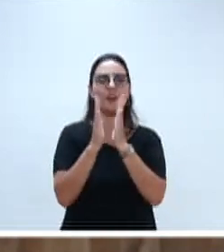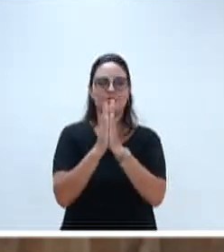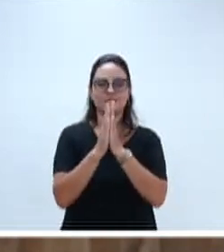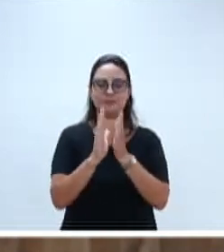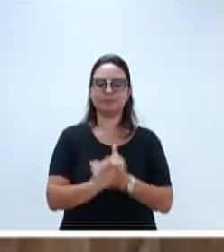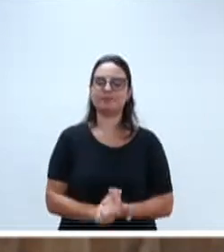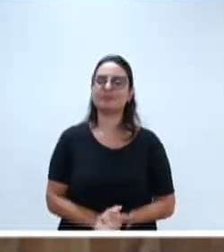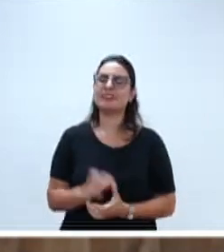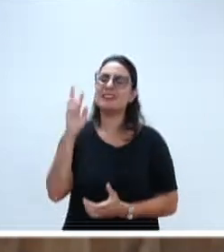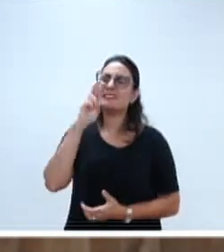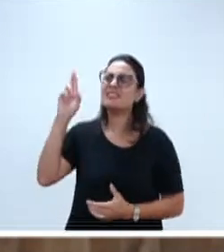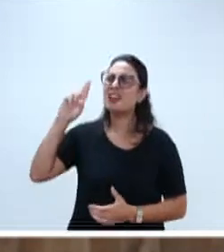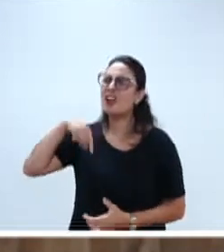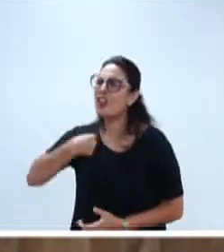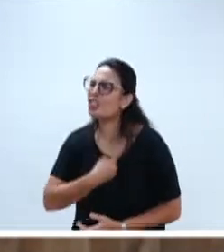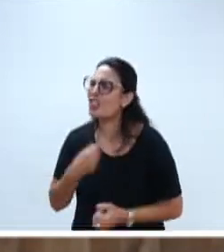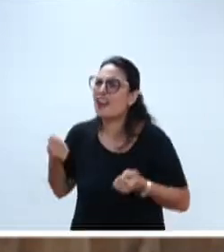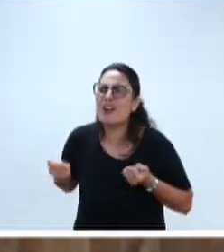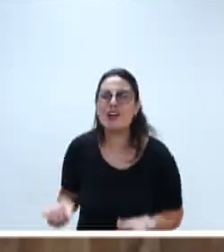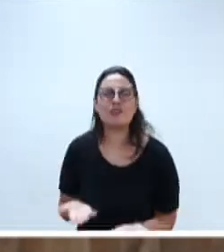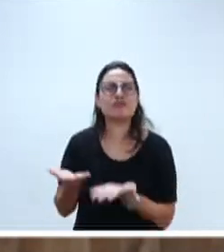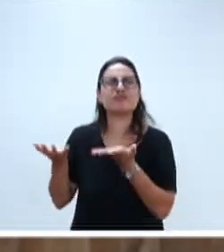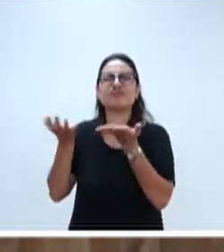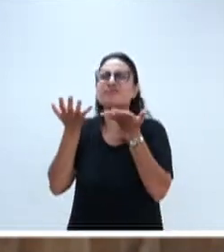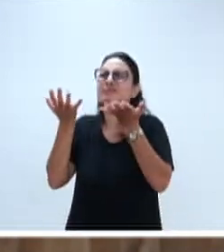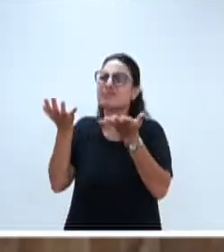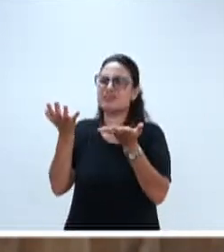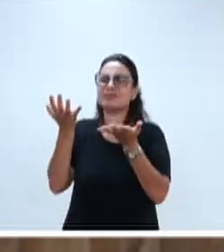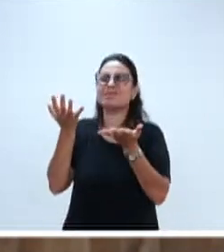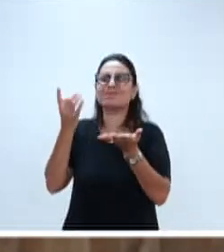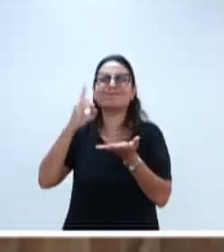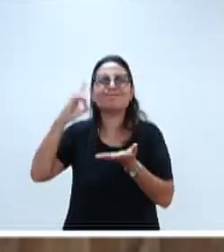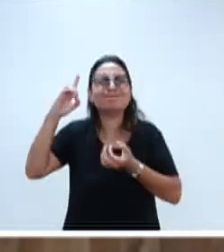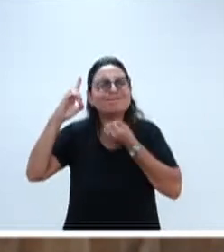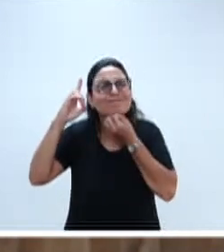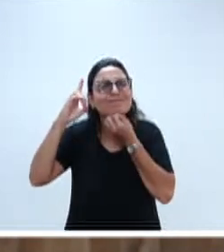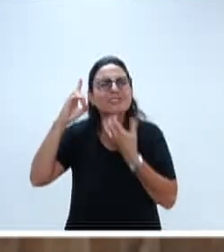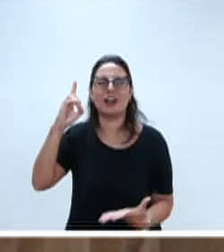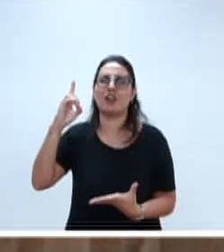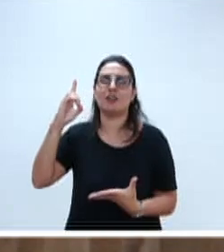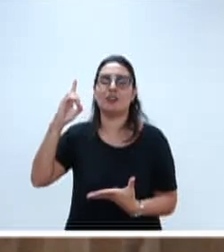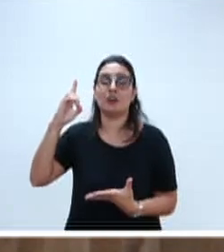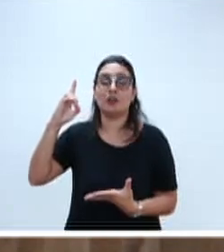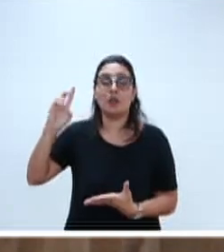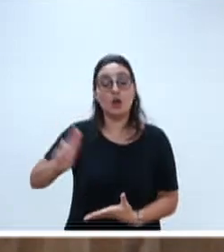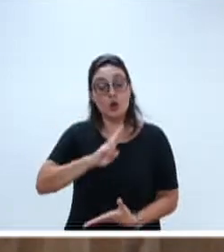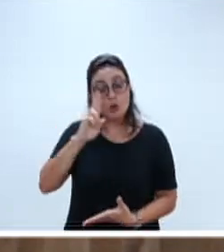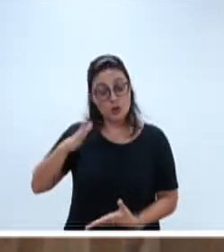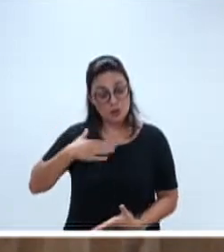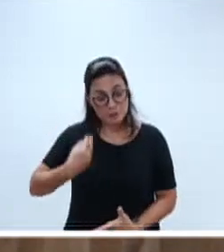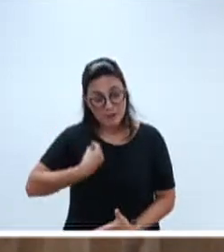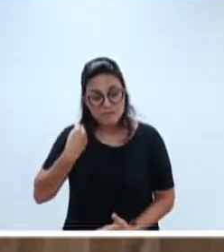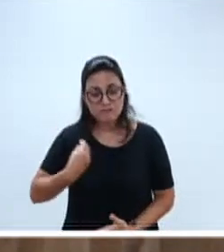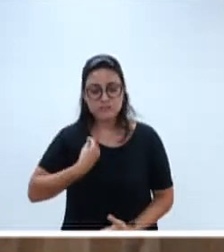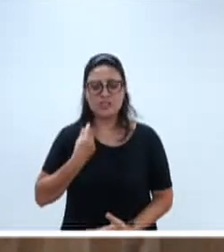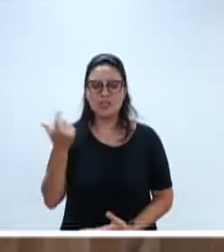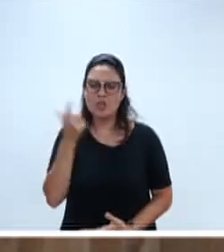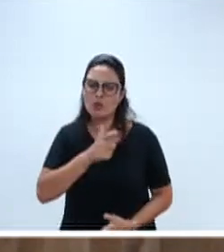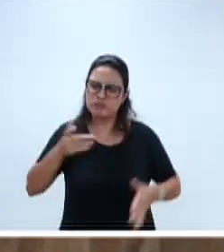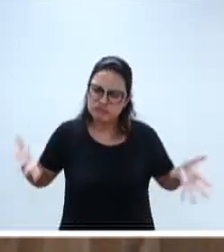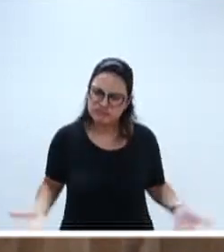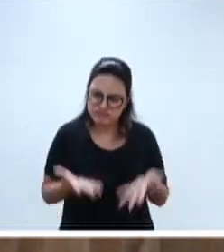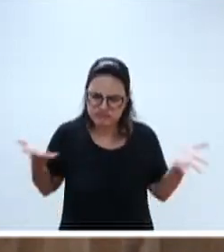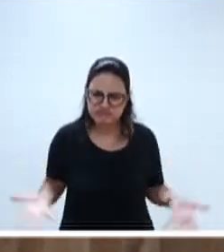te exaltamos e te louvamos, porque o Senhor é bom. Usa a minha vida, Senhor, para compartilhar e estimular a cada um